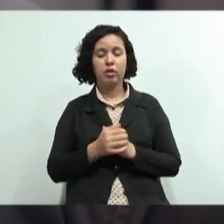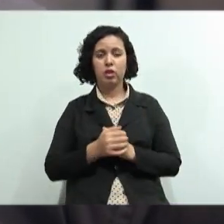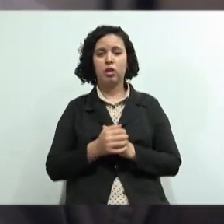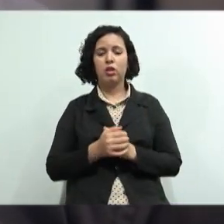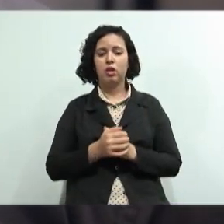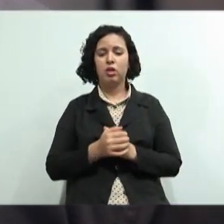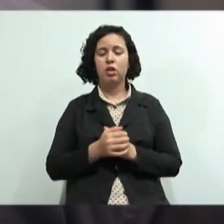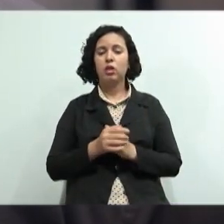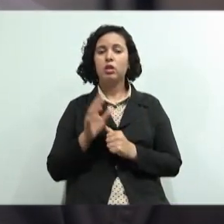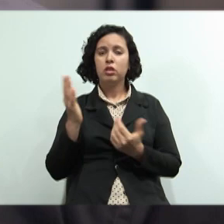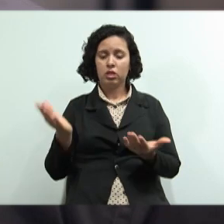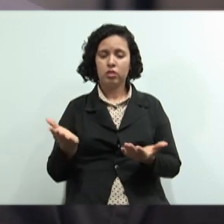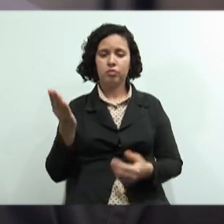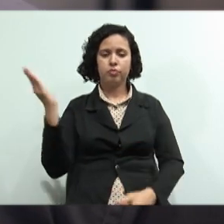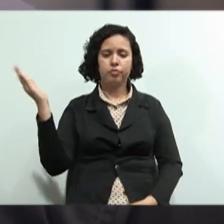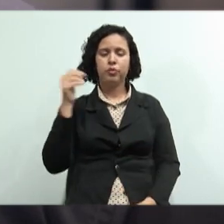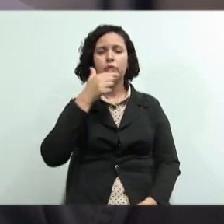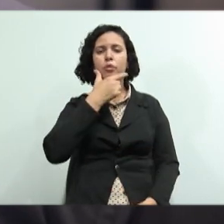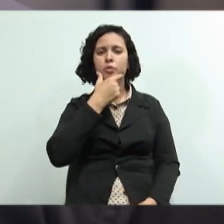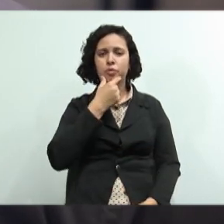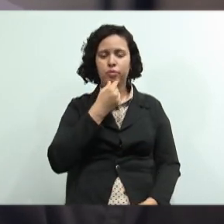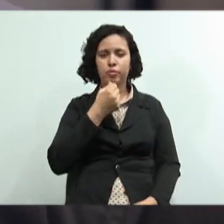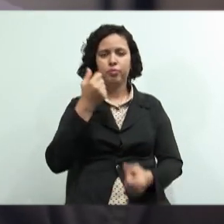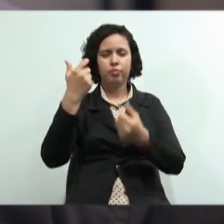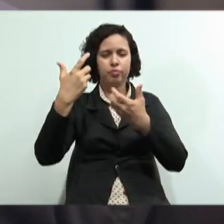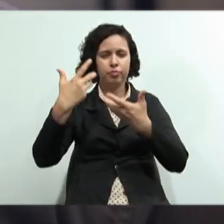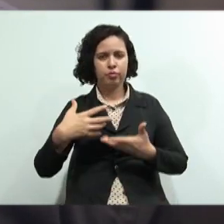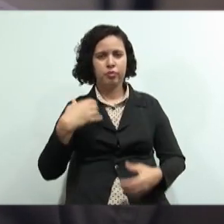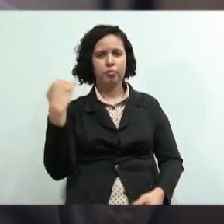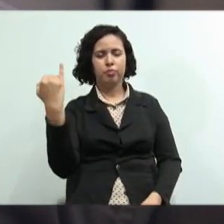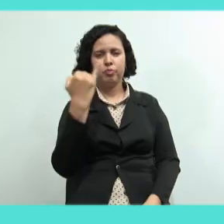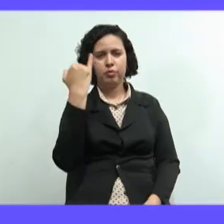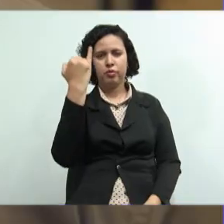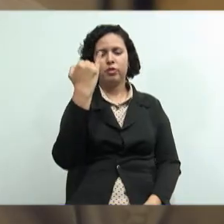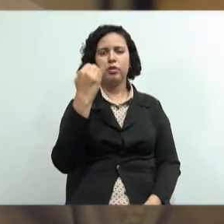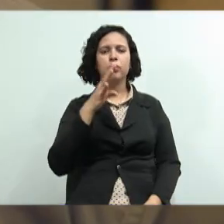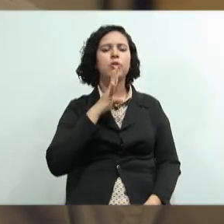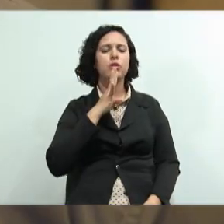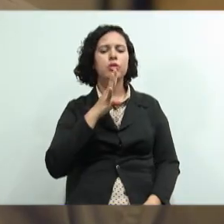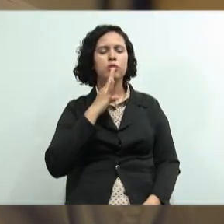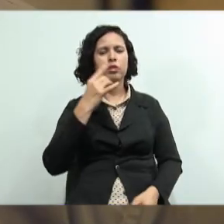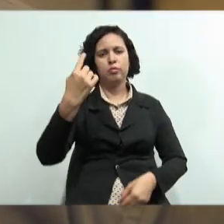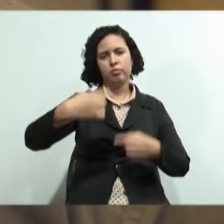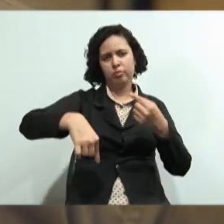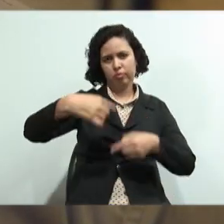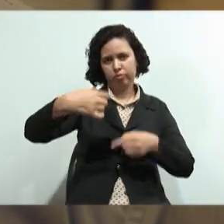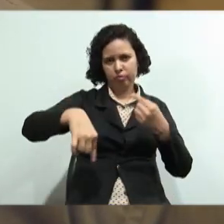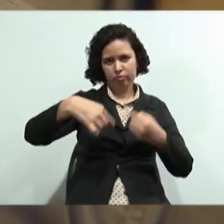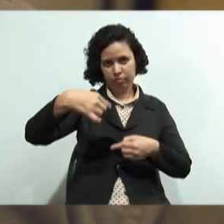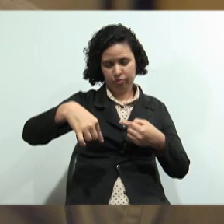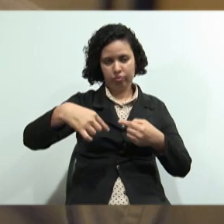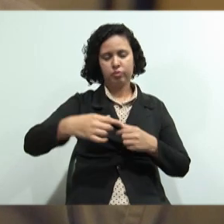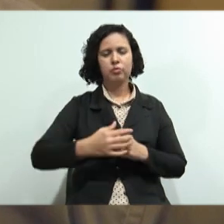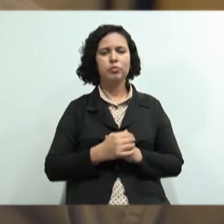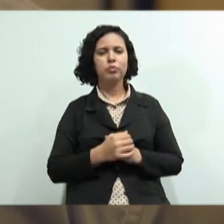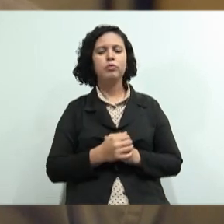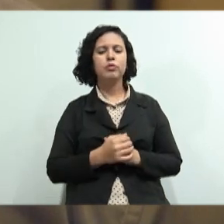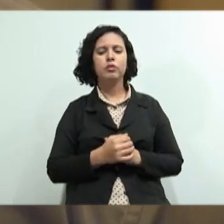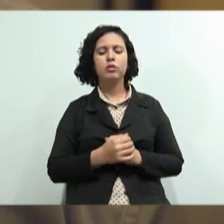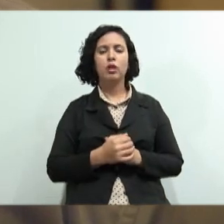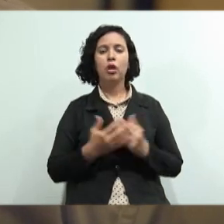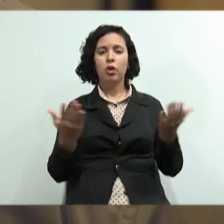é muito importante o conhecimento sobre as políticas de incentivo aos produtores. Hoje nós da Imater Rondônia,